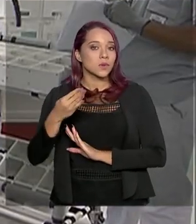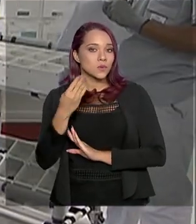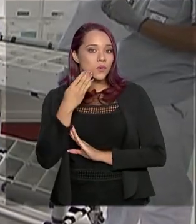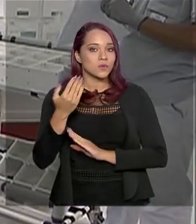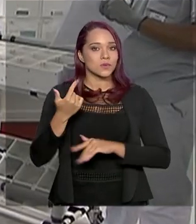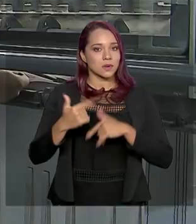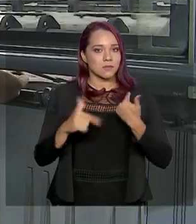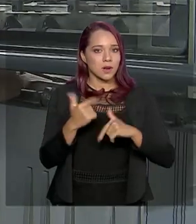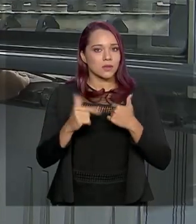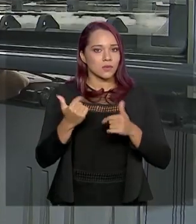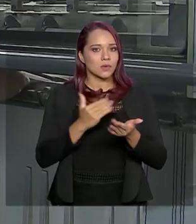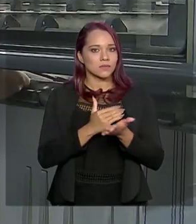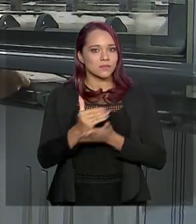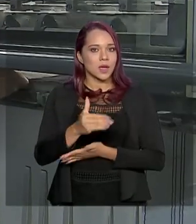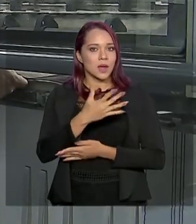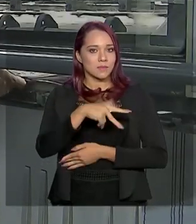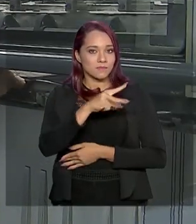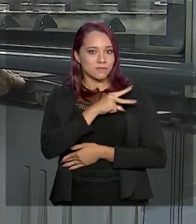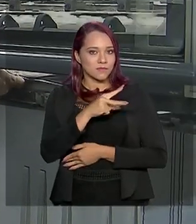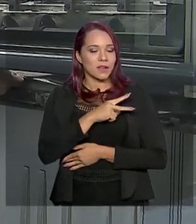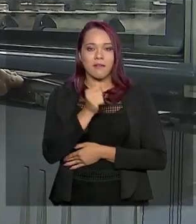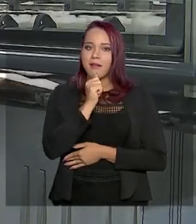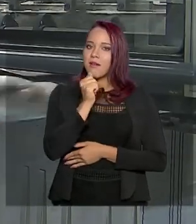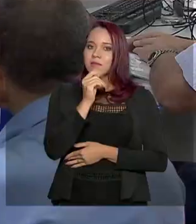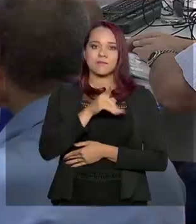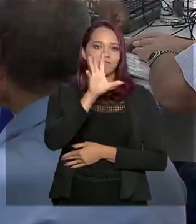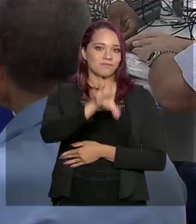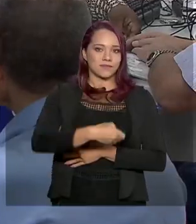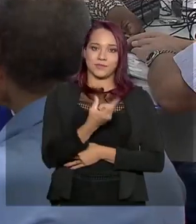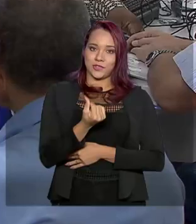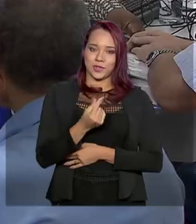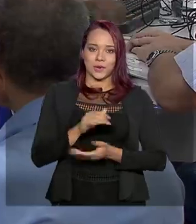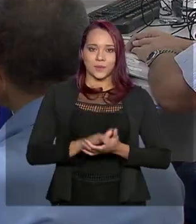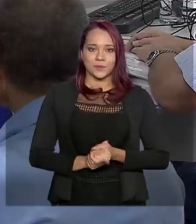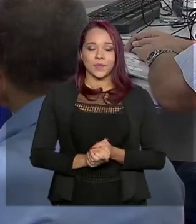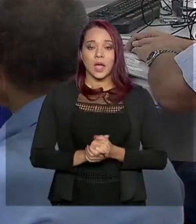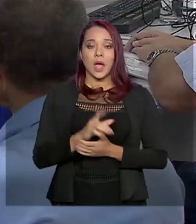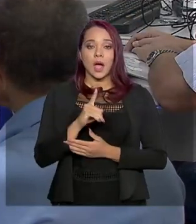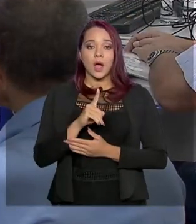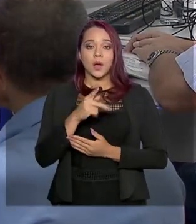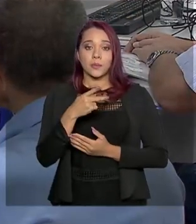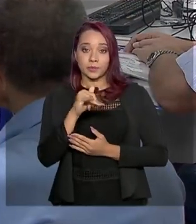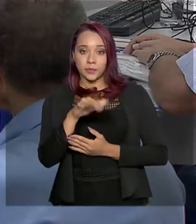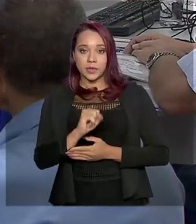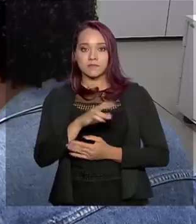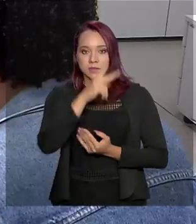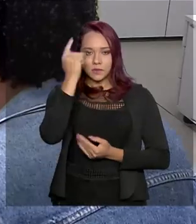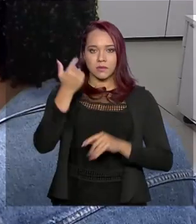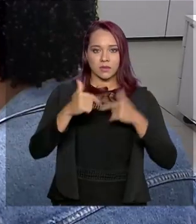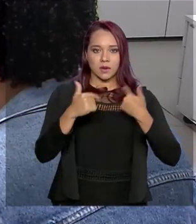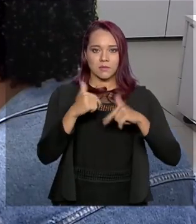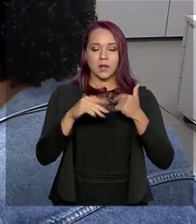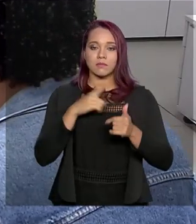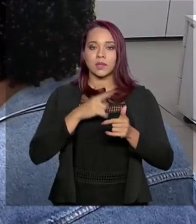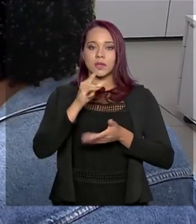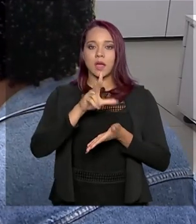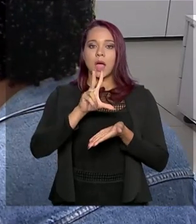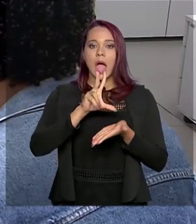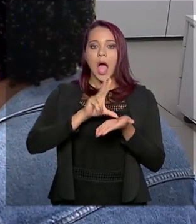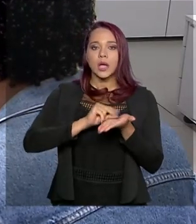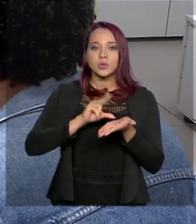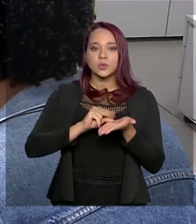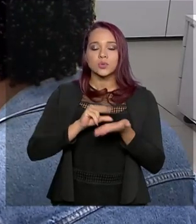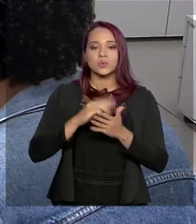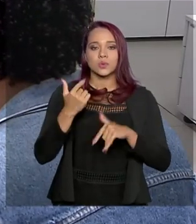iniciativa privada, que ainda não foram buscar o dinheiro. As cotas do PIS são para os trabalhadores que tiveram carteira assinada